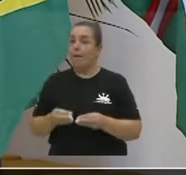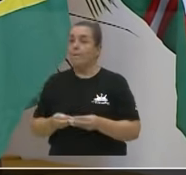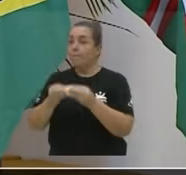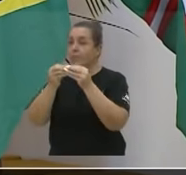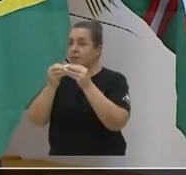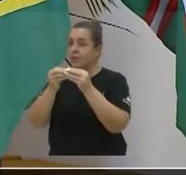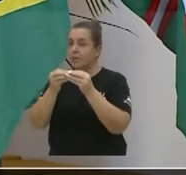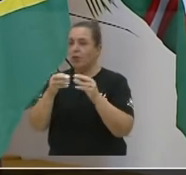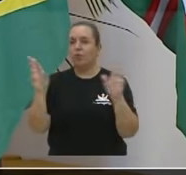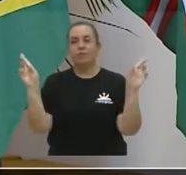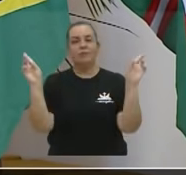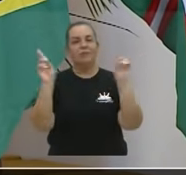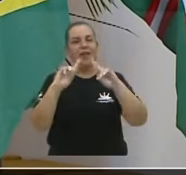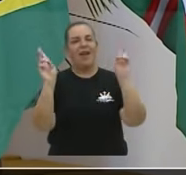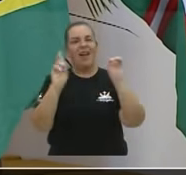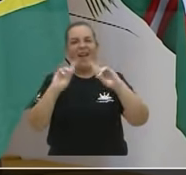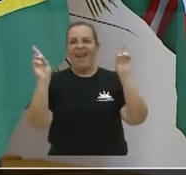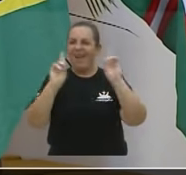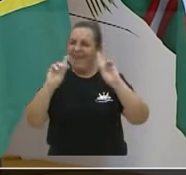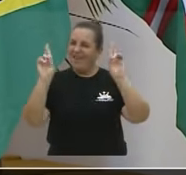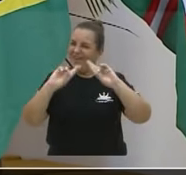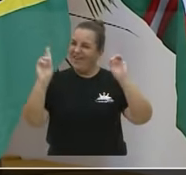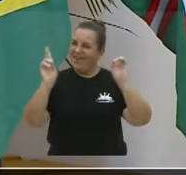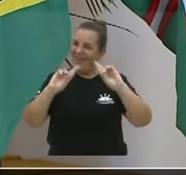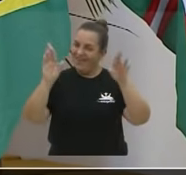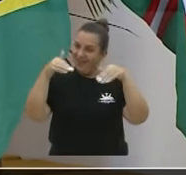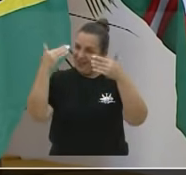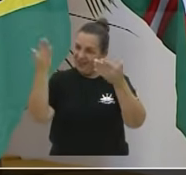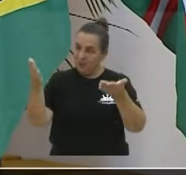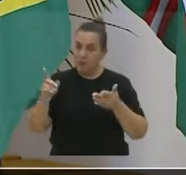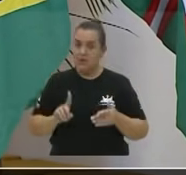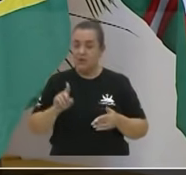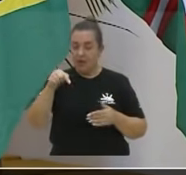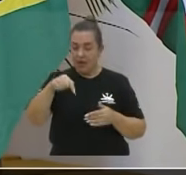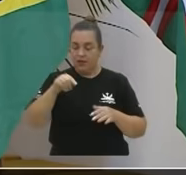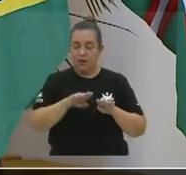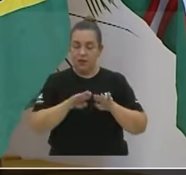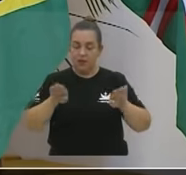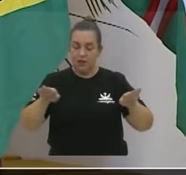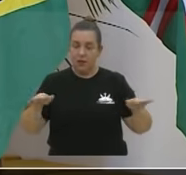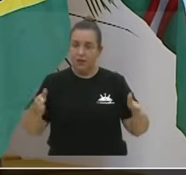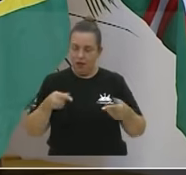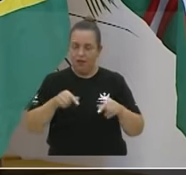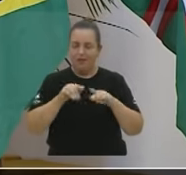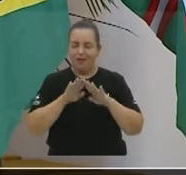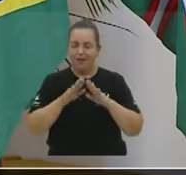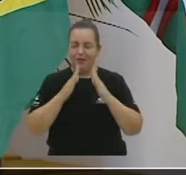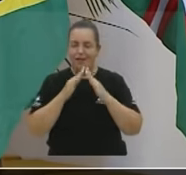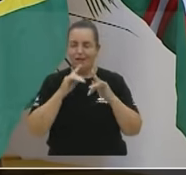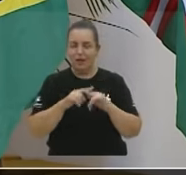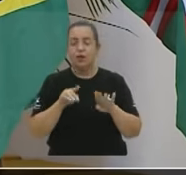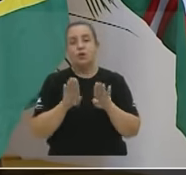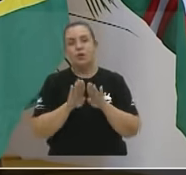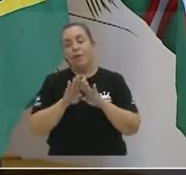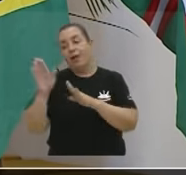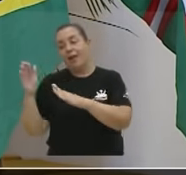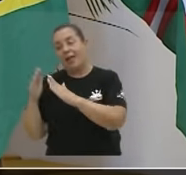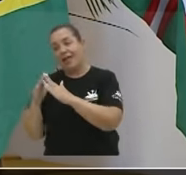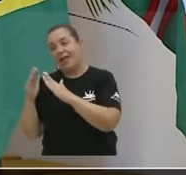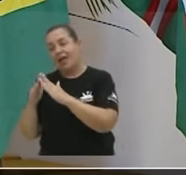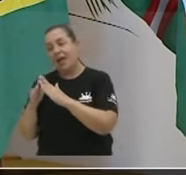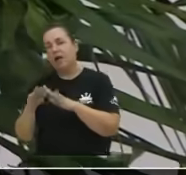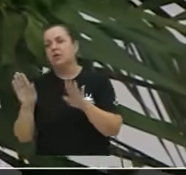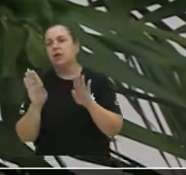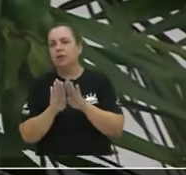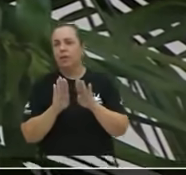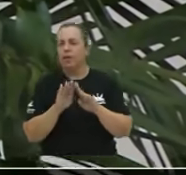com ramos aqui no santuário, e alguns o fizeram em casa, inclusive estimulo